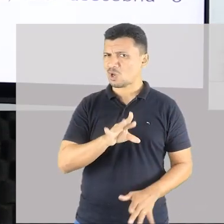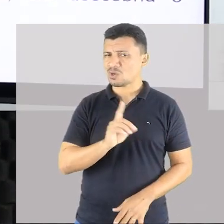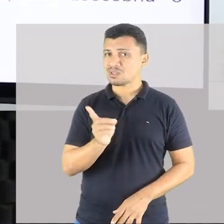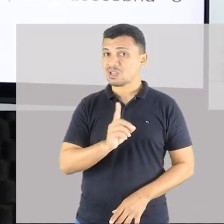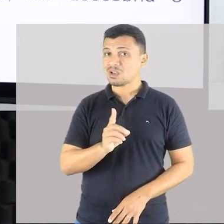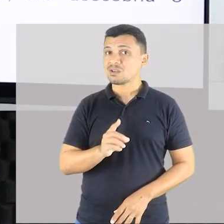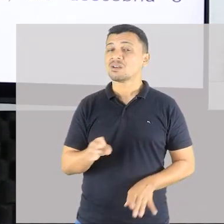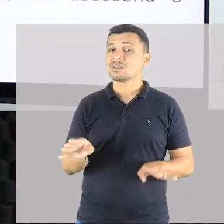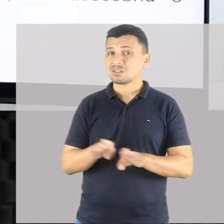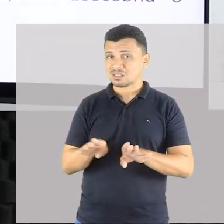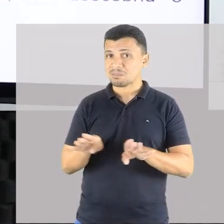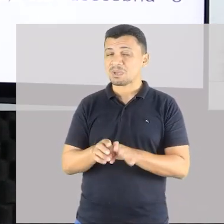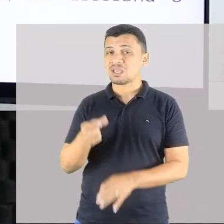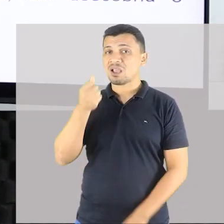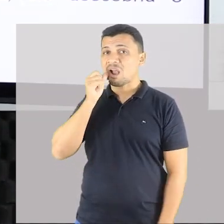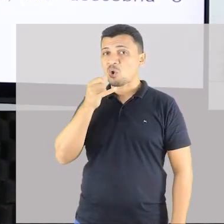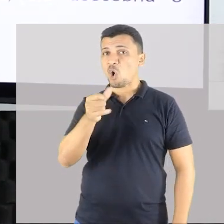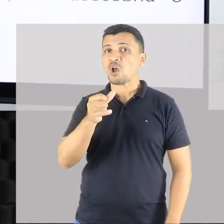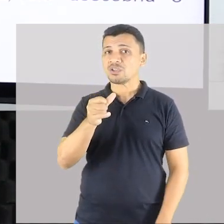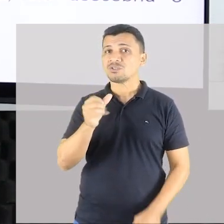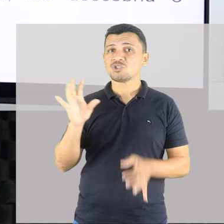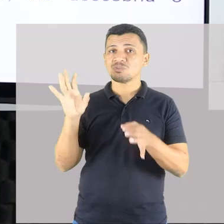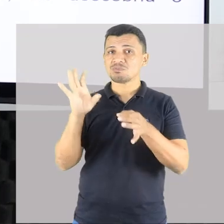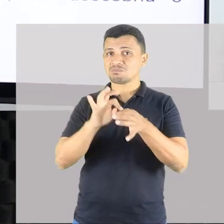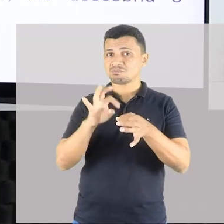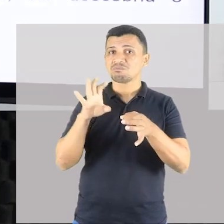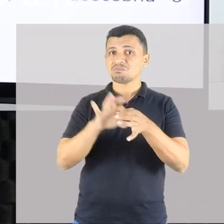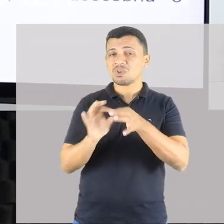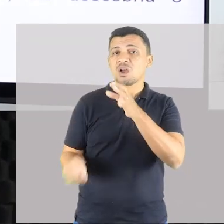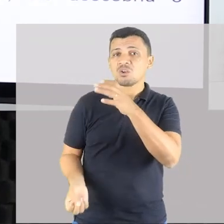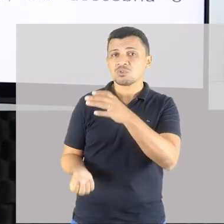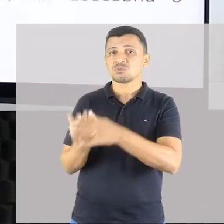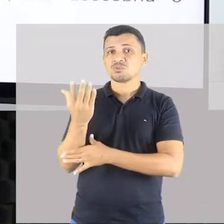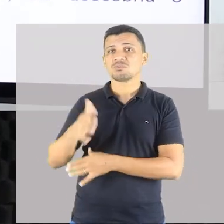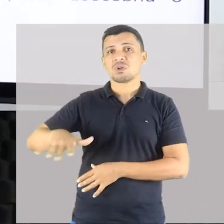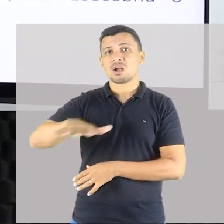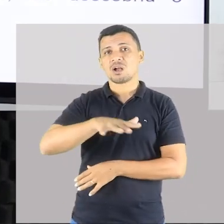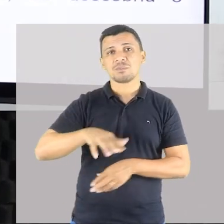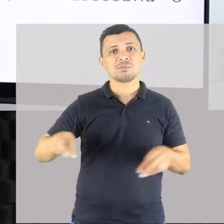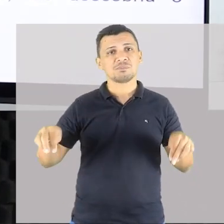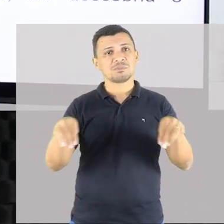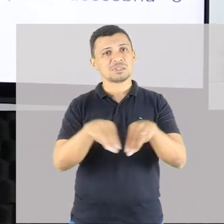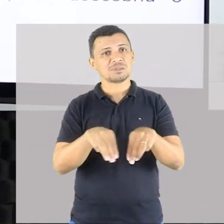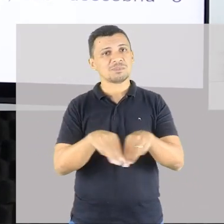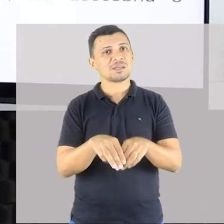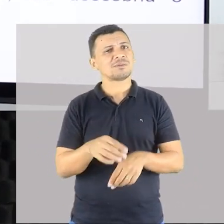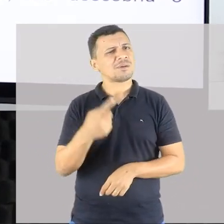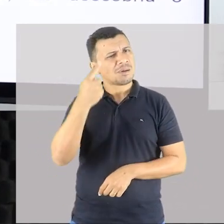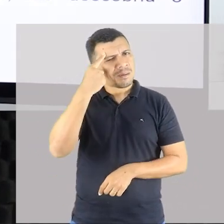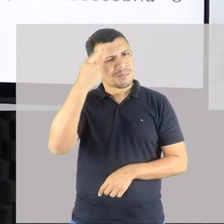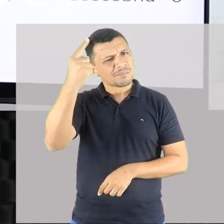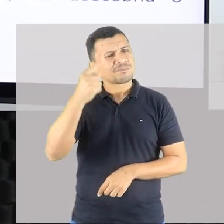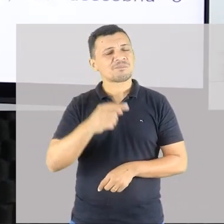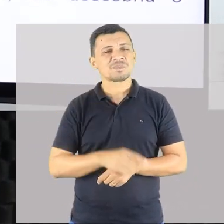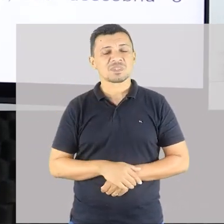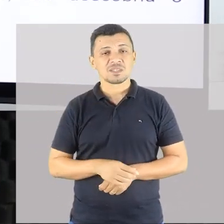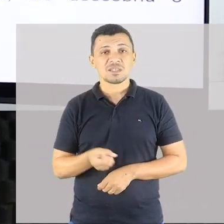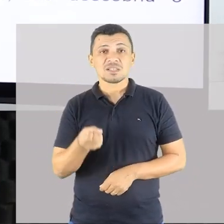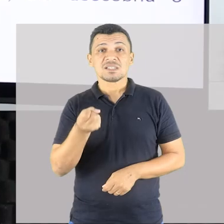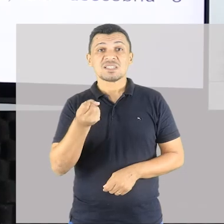corrente elétrica também gera campo magnético. Aí, gente, olha a sacada. Se